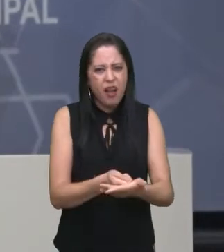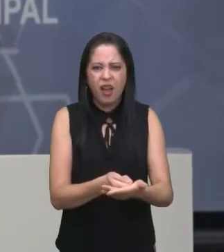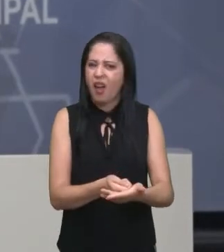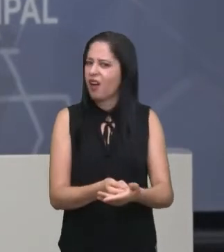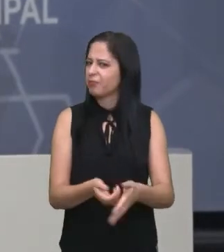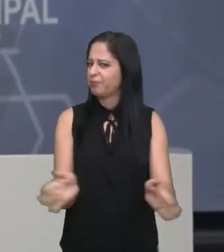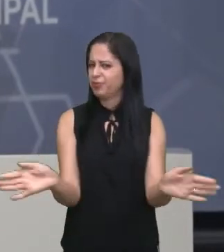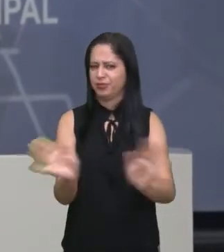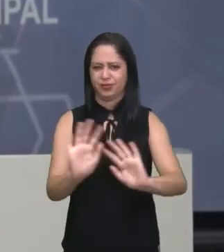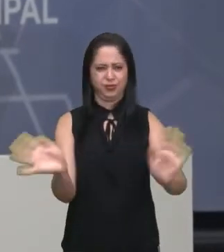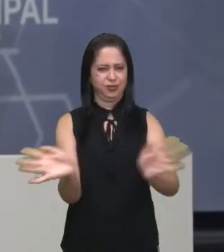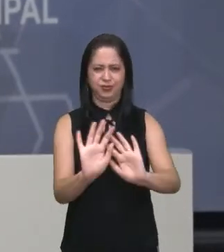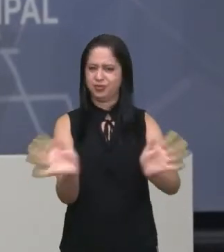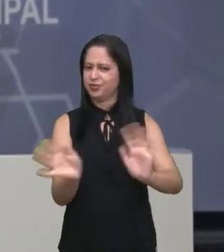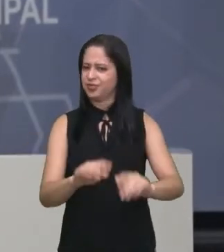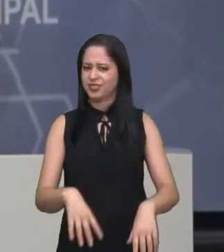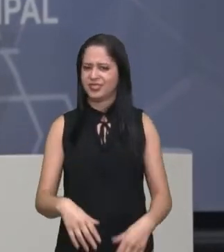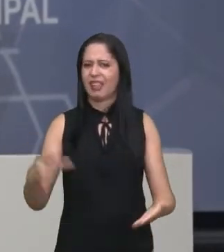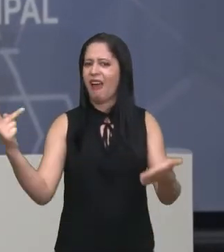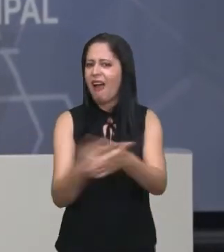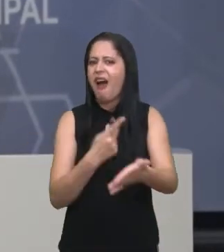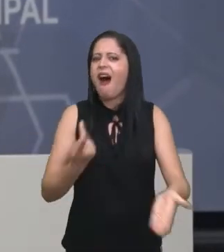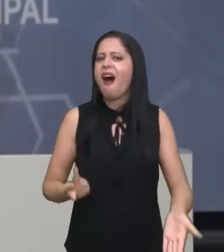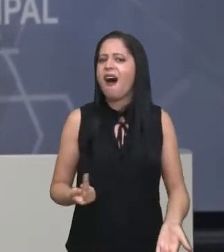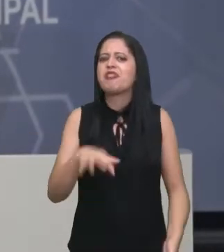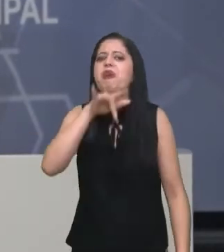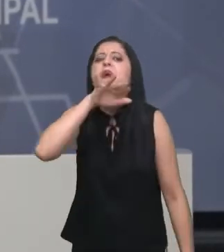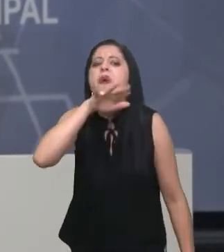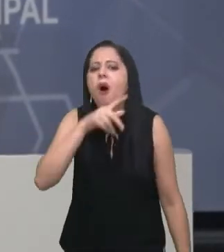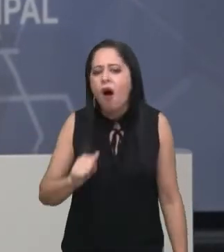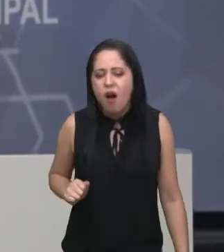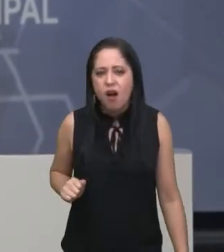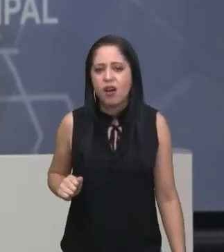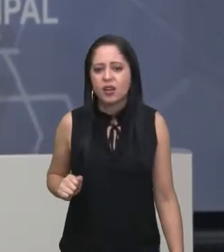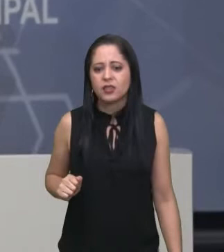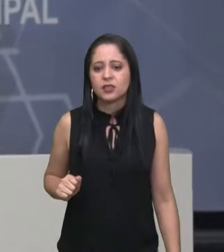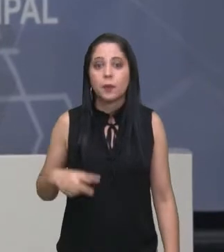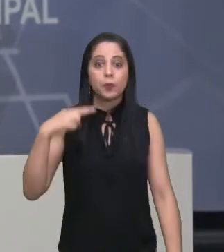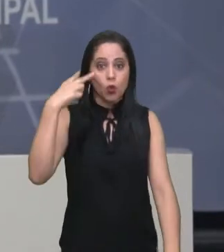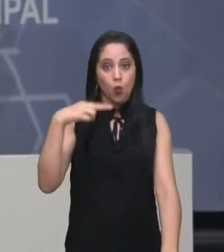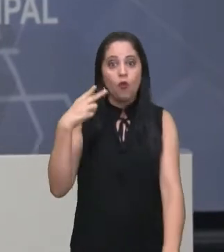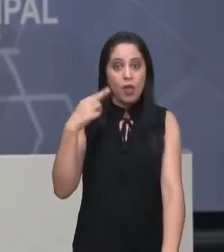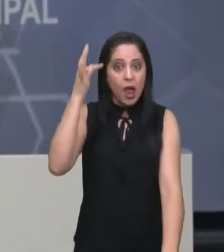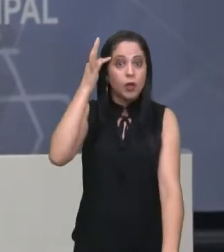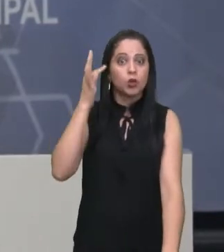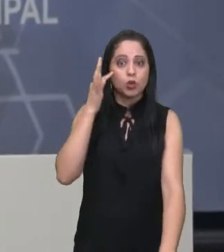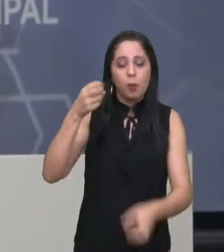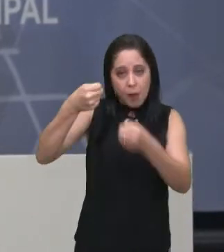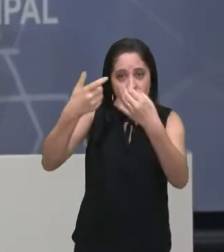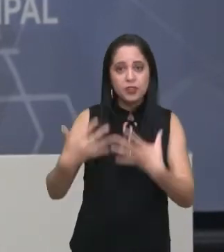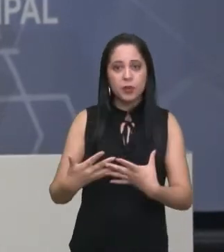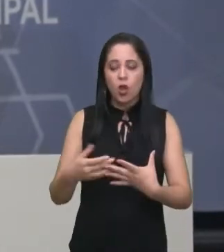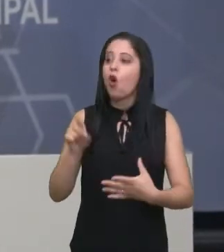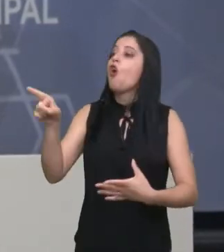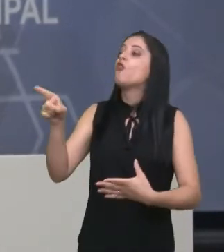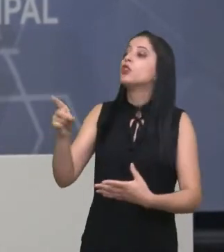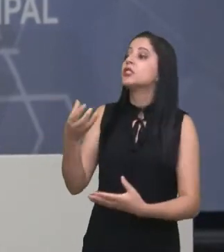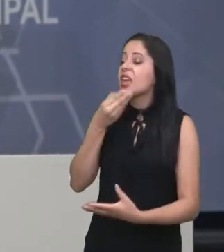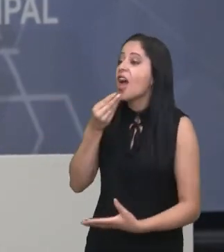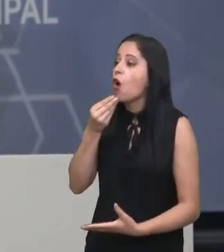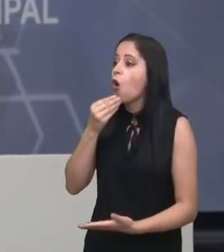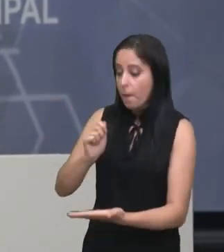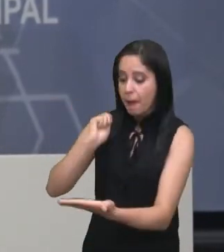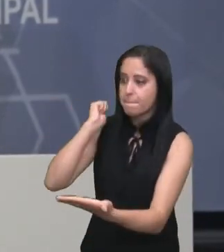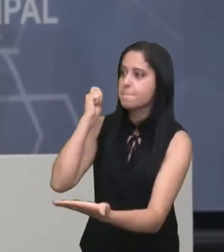ruim. Pegar uma dívida, o vereador Tomás colocou muito bem, se é homem, paga em 3 anos,